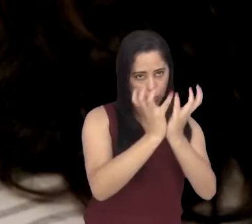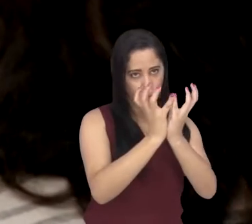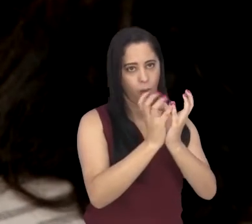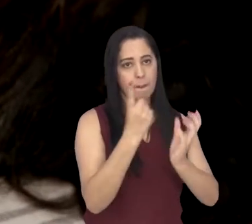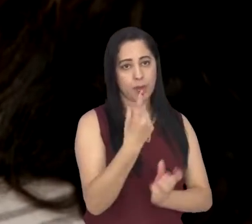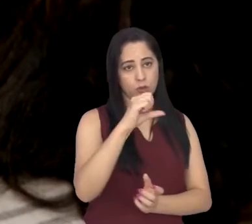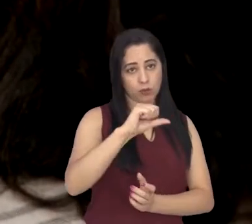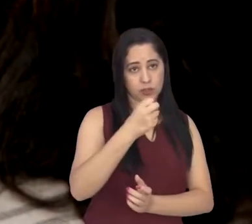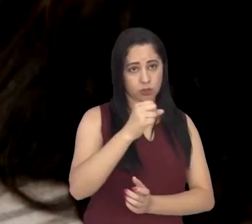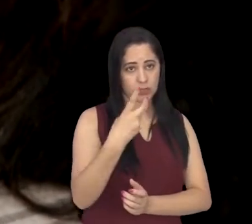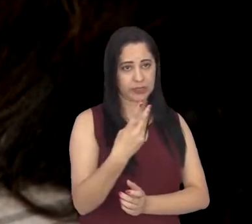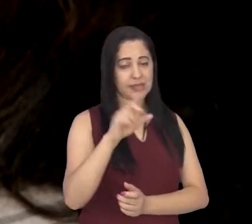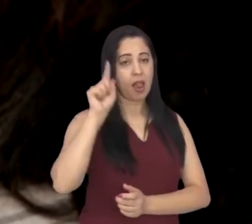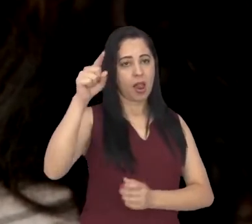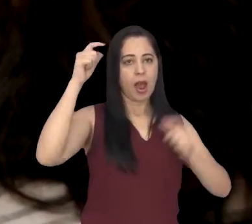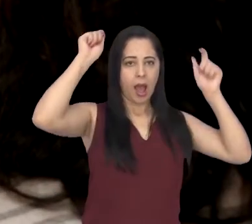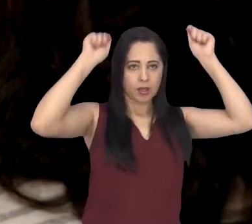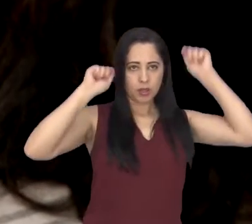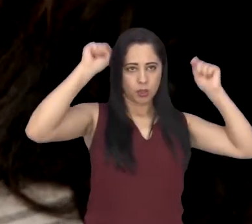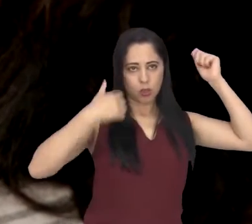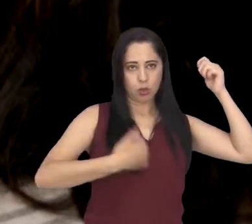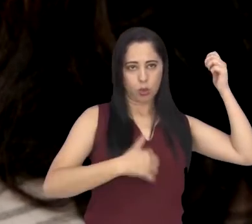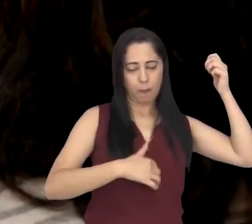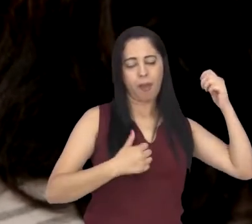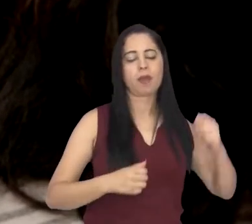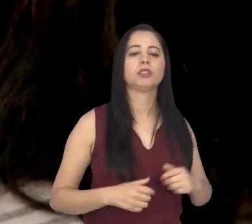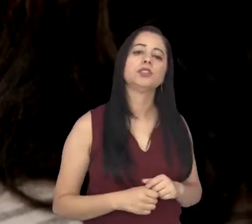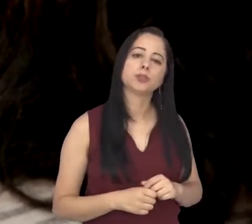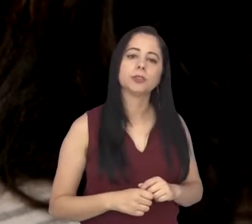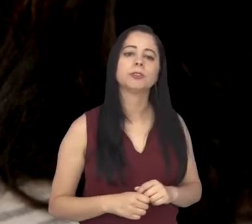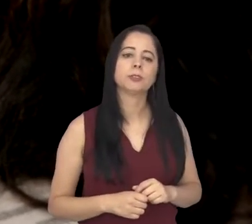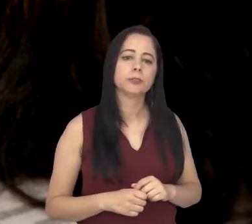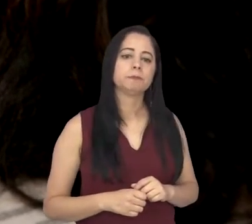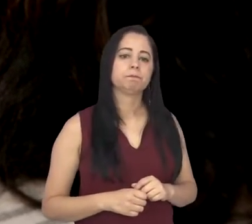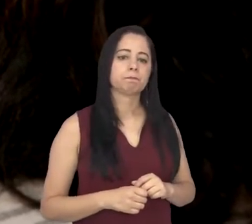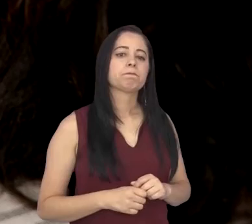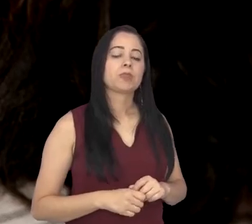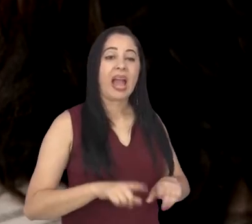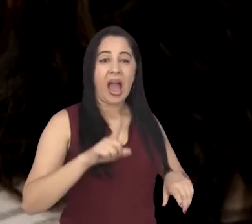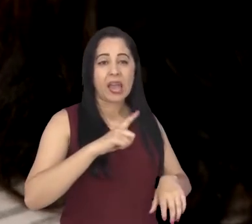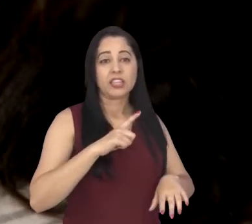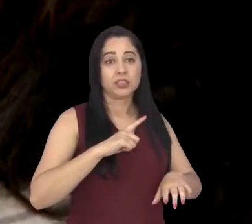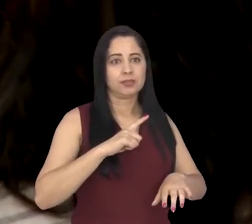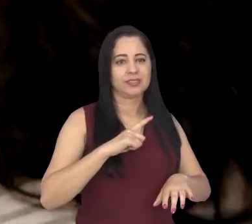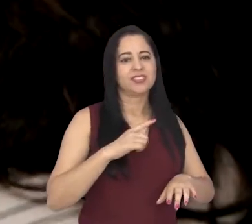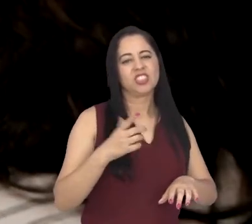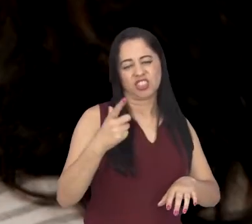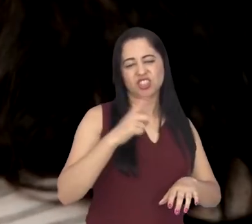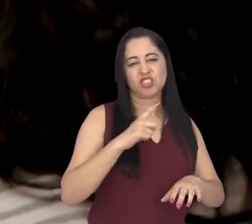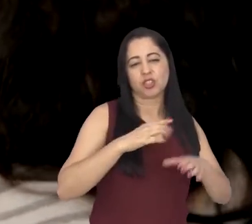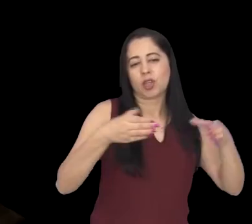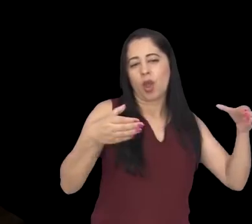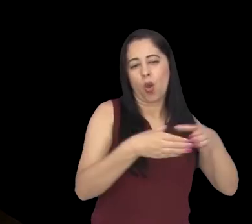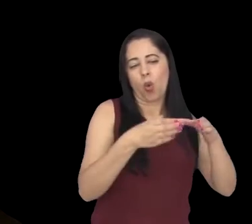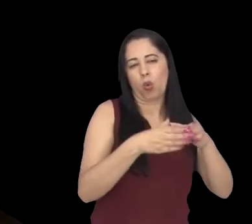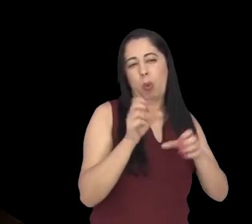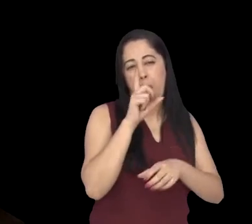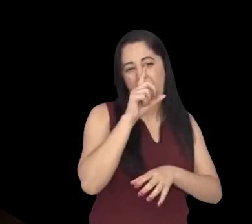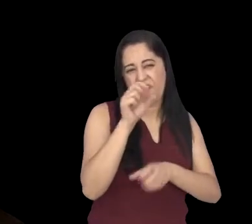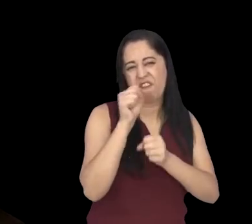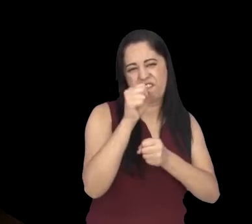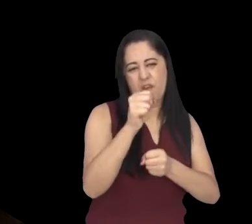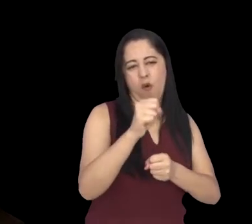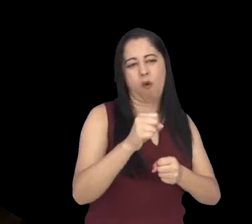né? Copa do México, eu cobri o Brasil, né? Que é aquele timaço ainda que veio